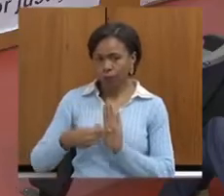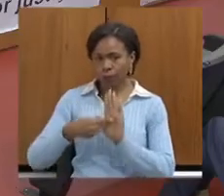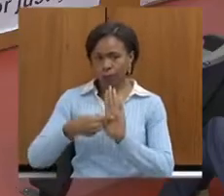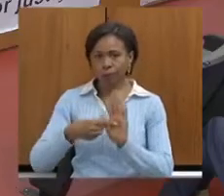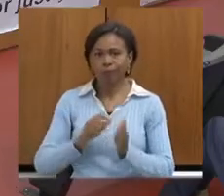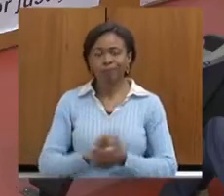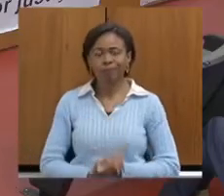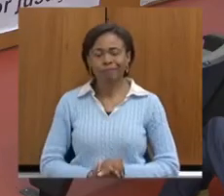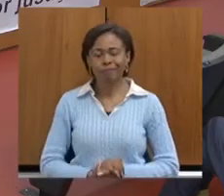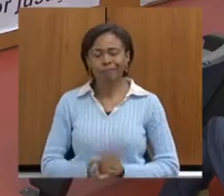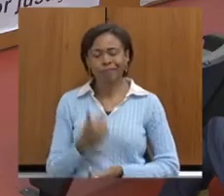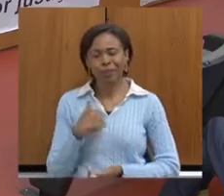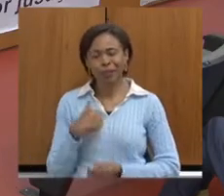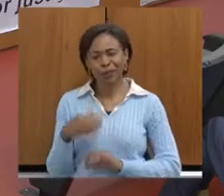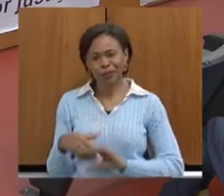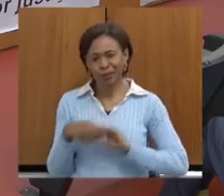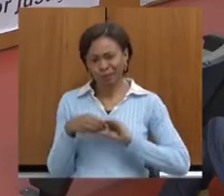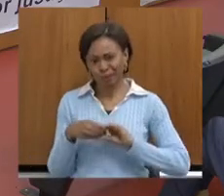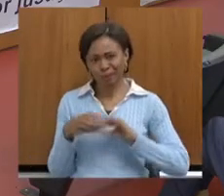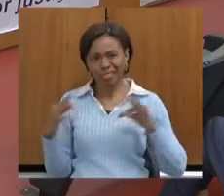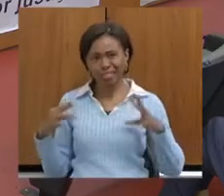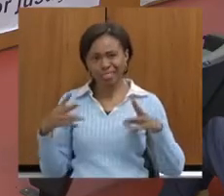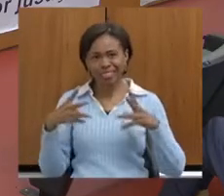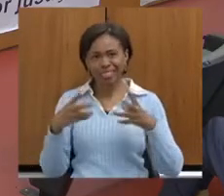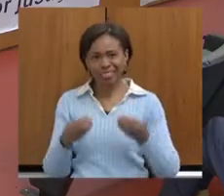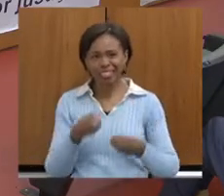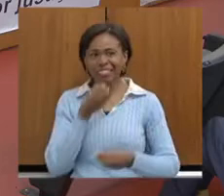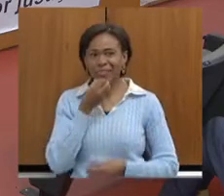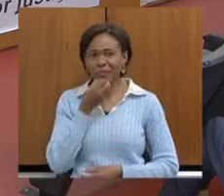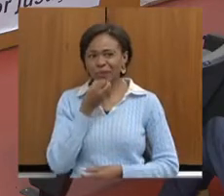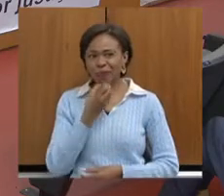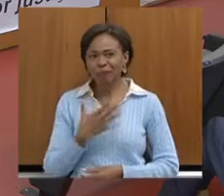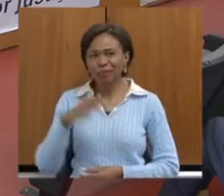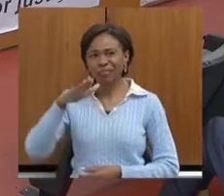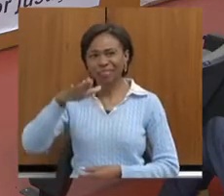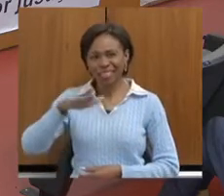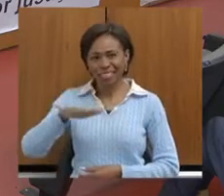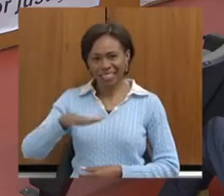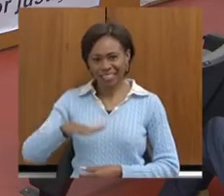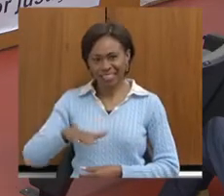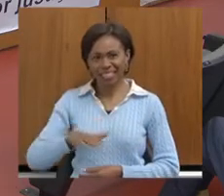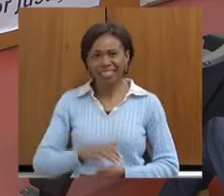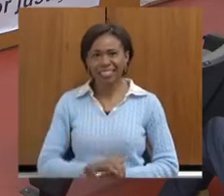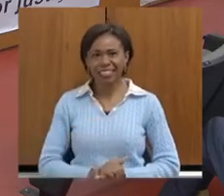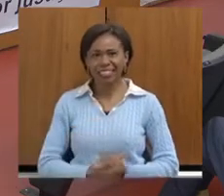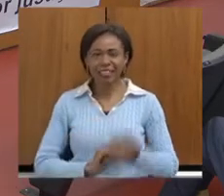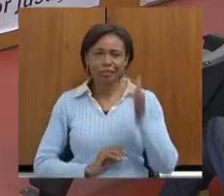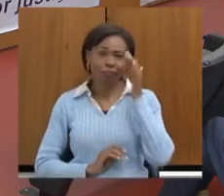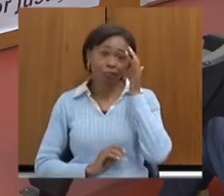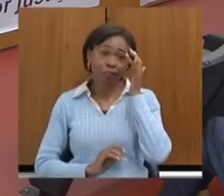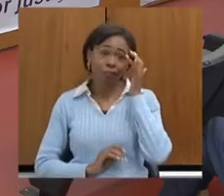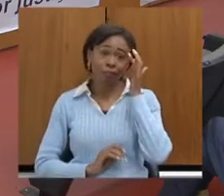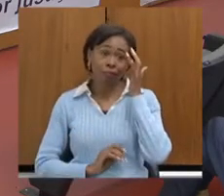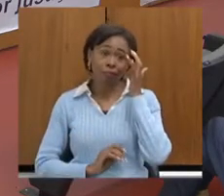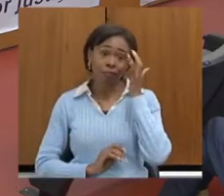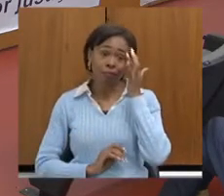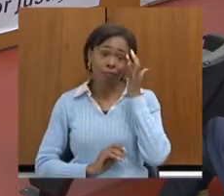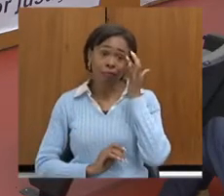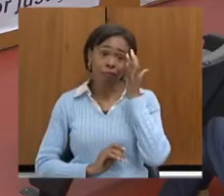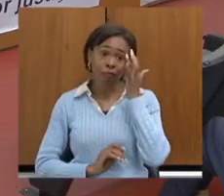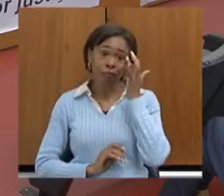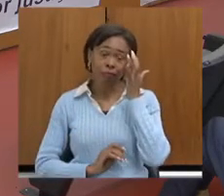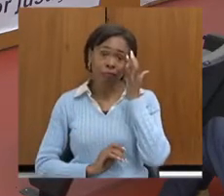o cumprimento a todos é uma boa tarde cumprimenta a todos